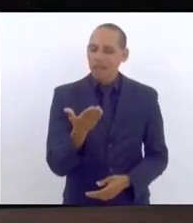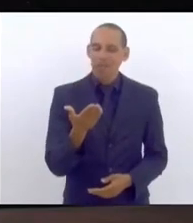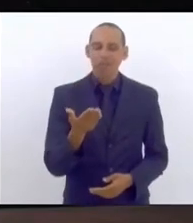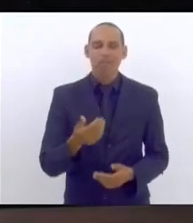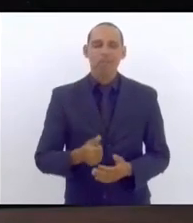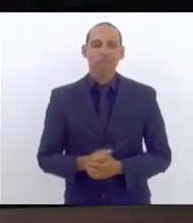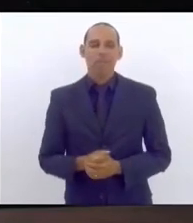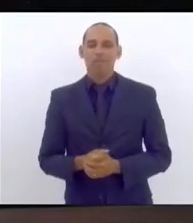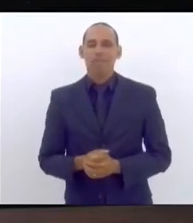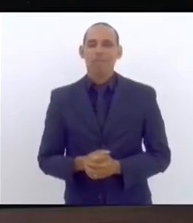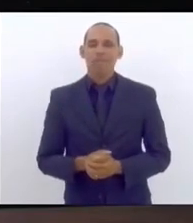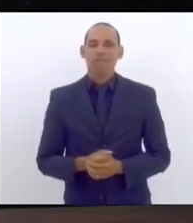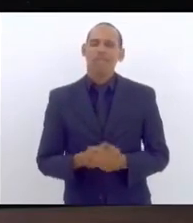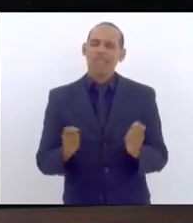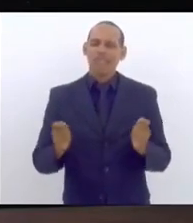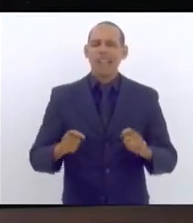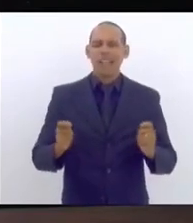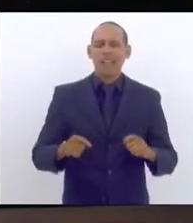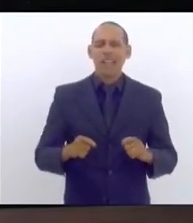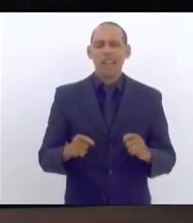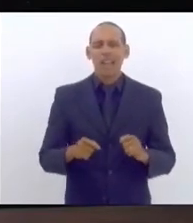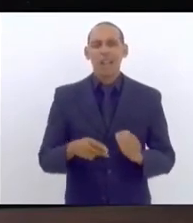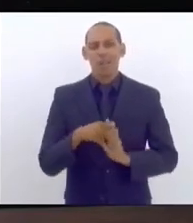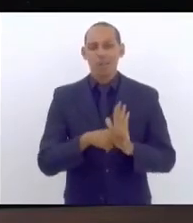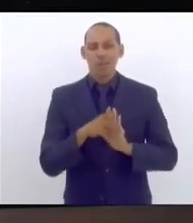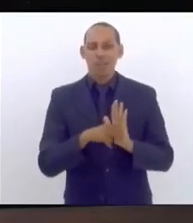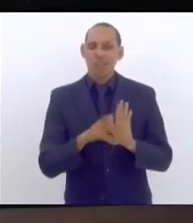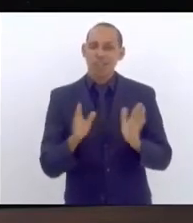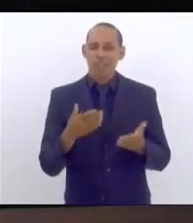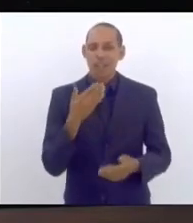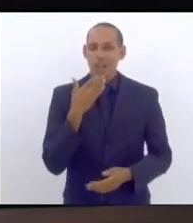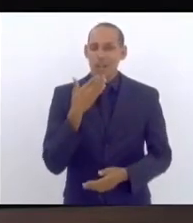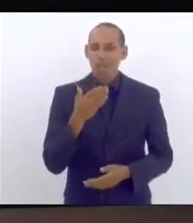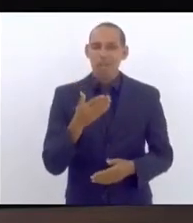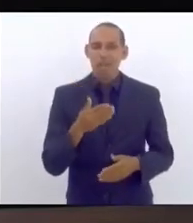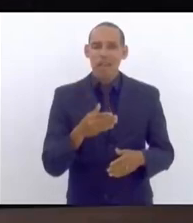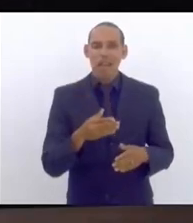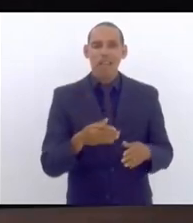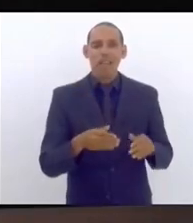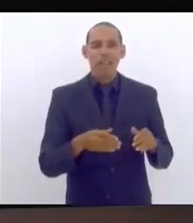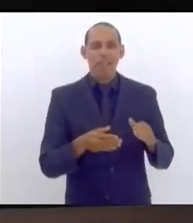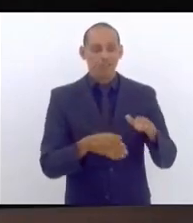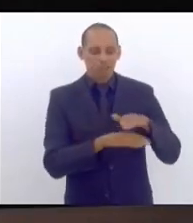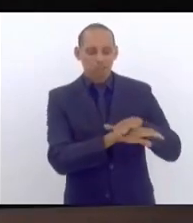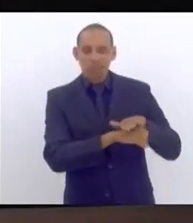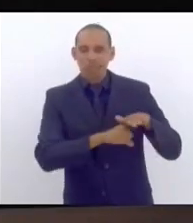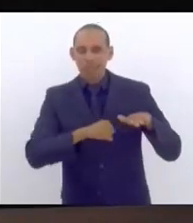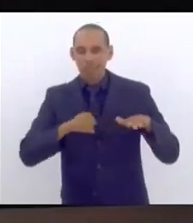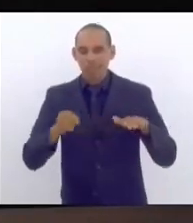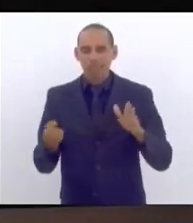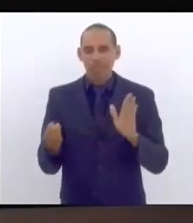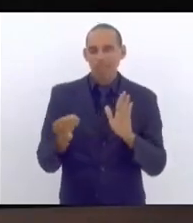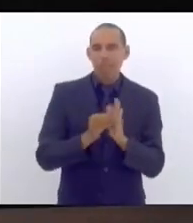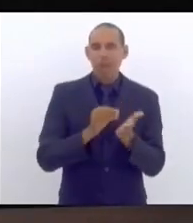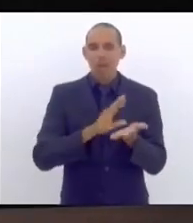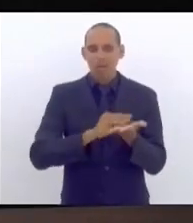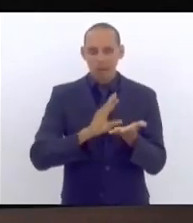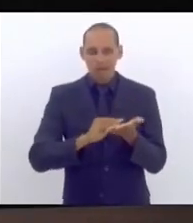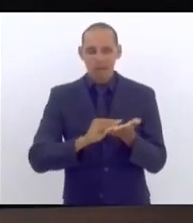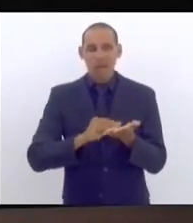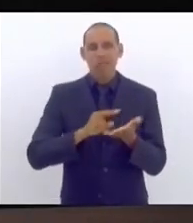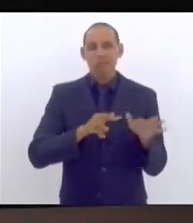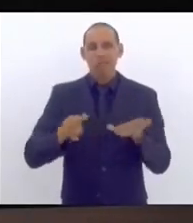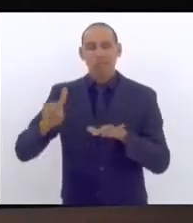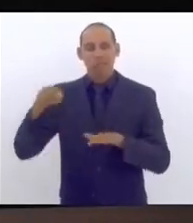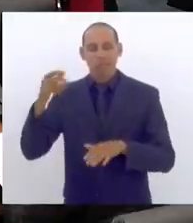Excelência, na medida do possível, os projetos já foram pedidos o desarquivamento, que eles entrem na pauta da semana que